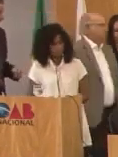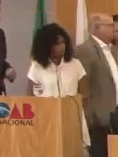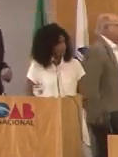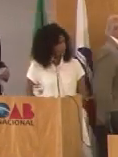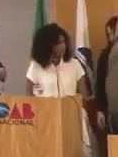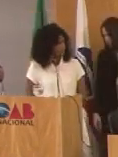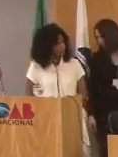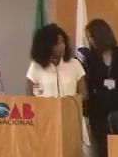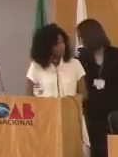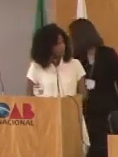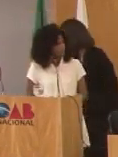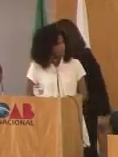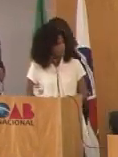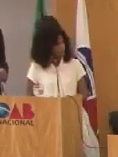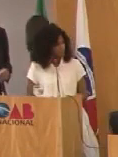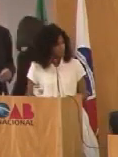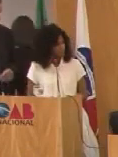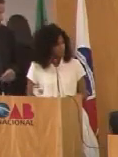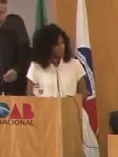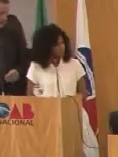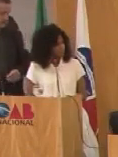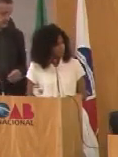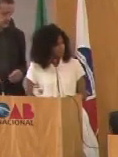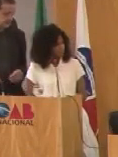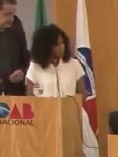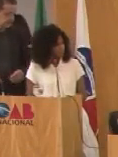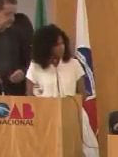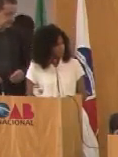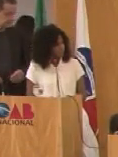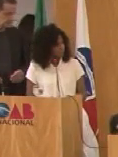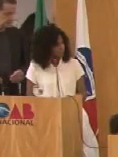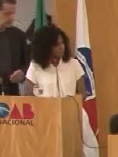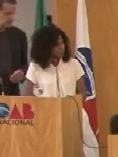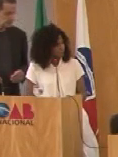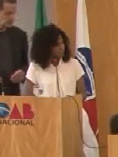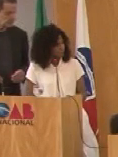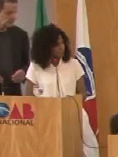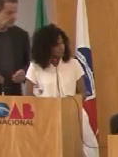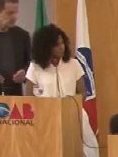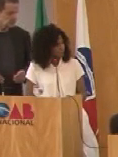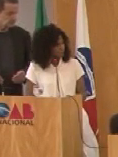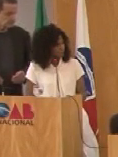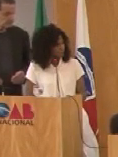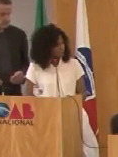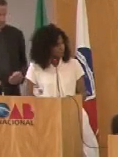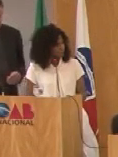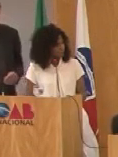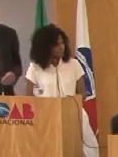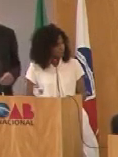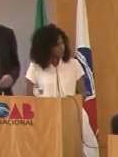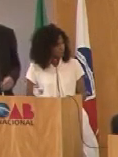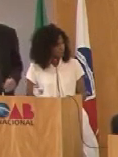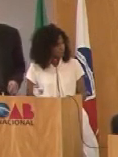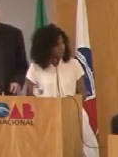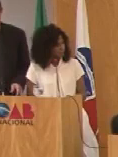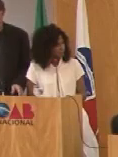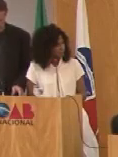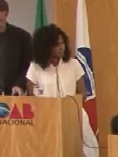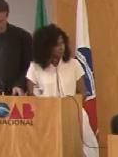Na complementação das informações do presidente da ABI, a Federação Nacional de